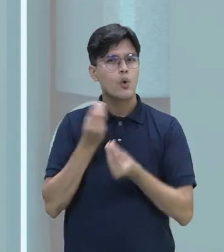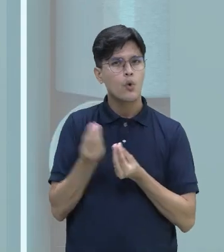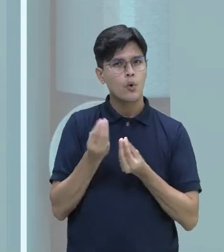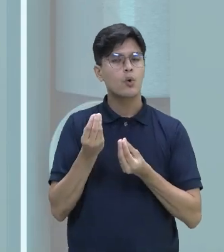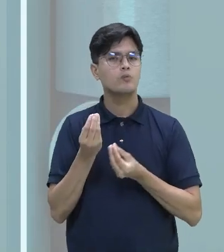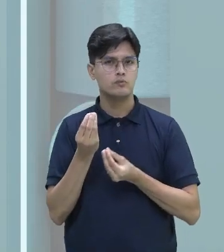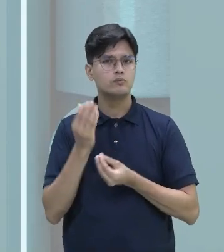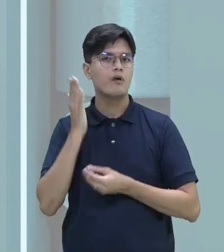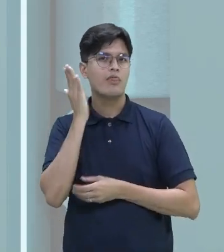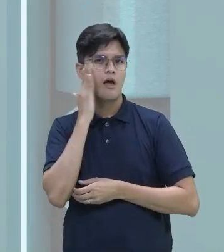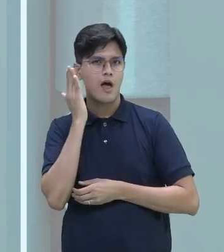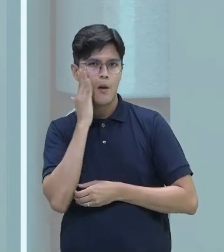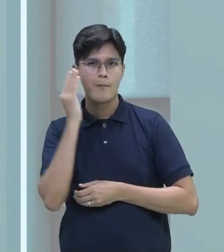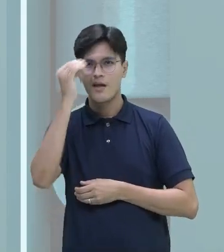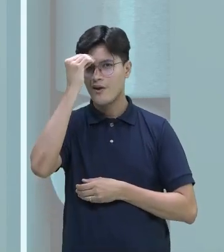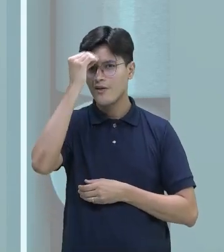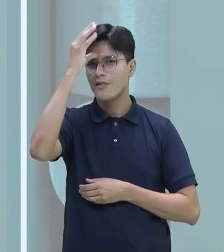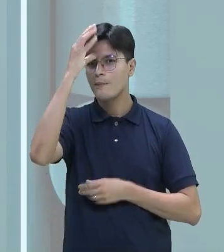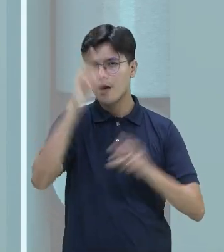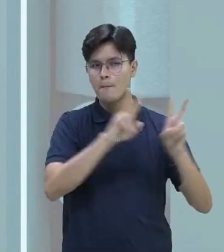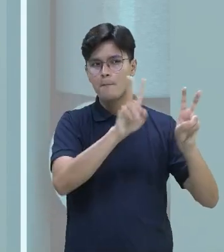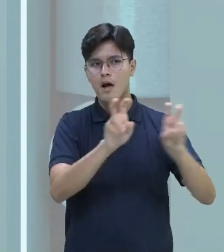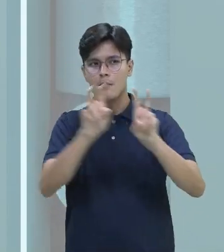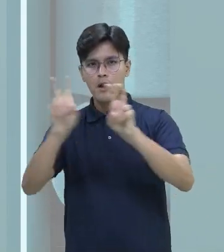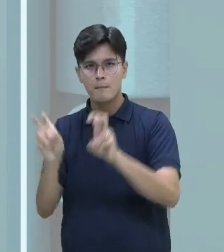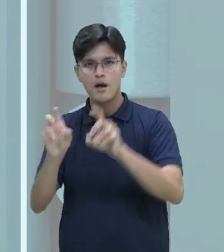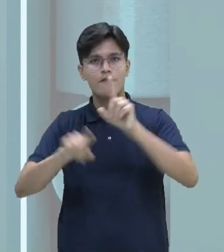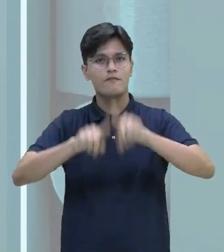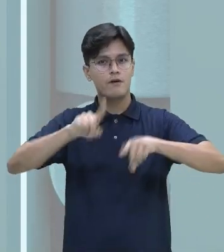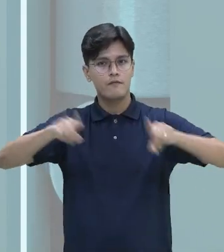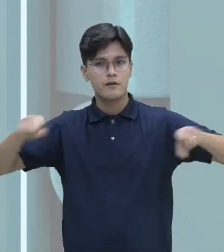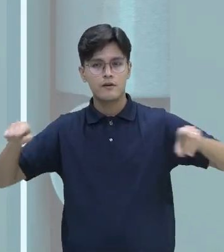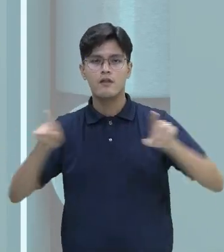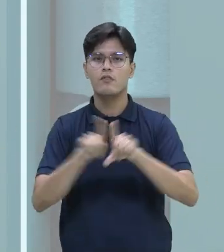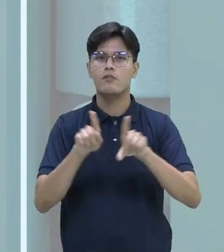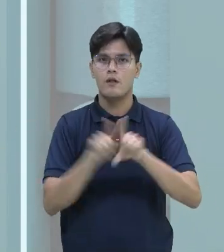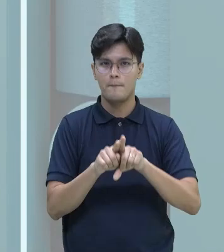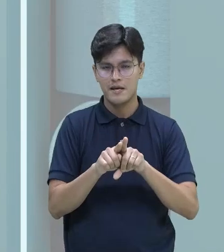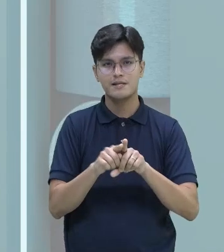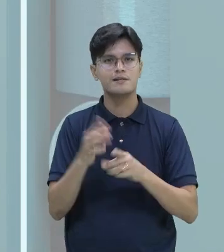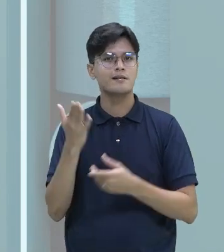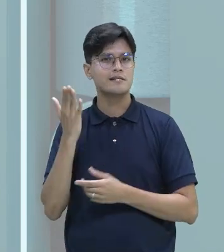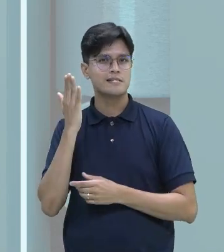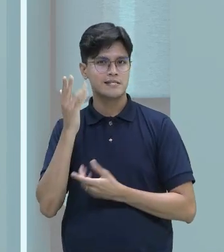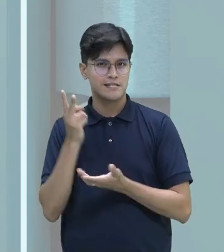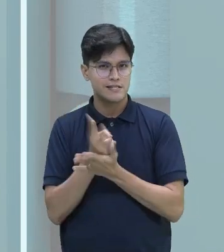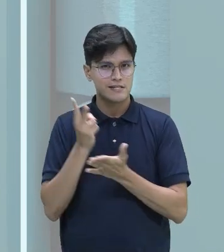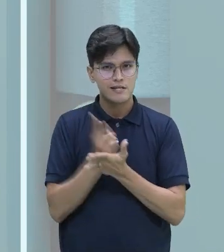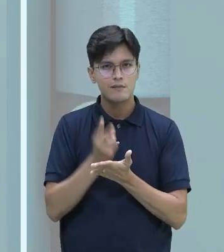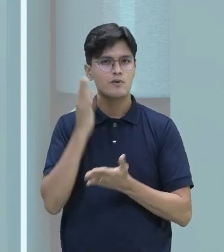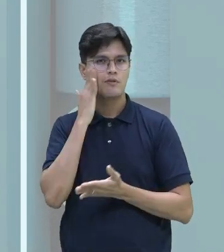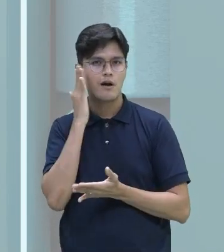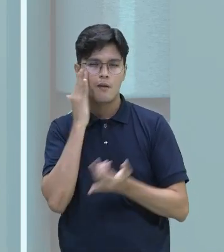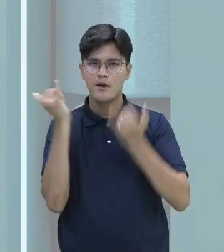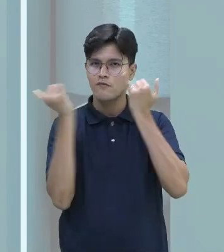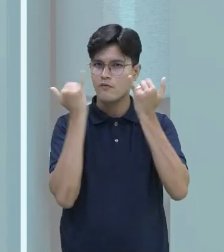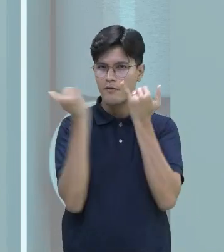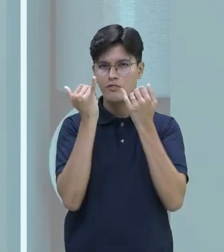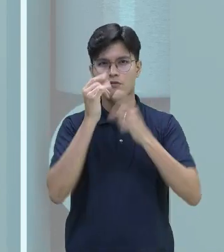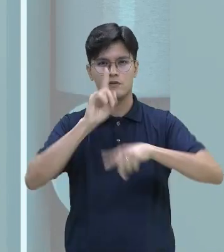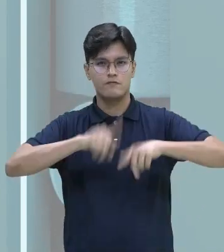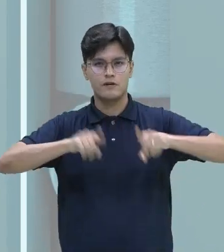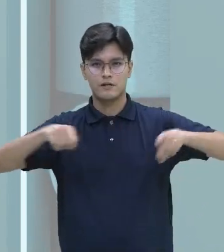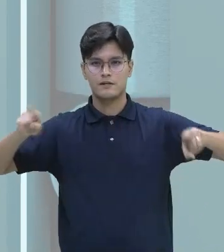variados e buscar se manter informada a respeito disso, ok? E essa informação,